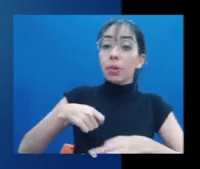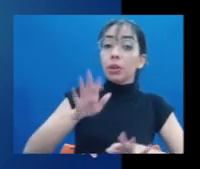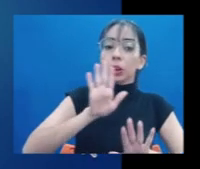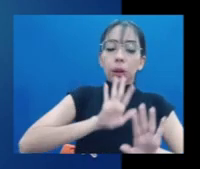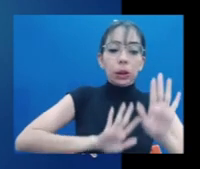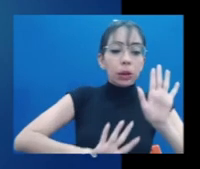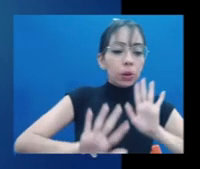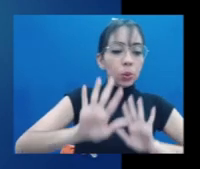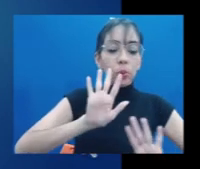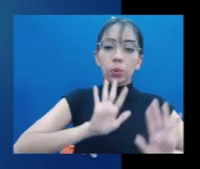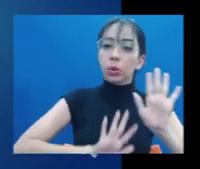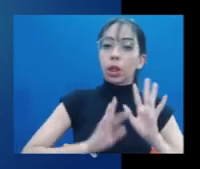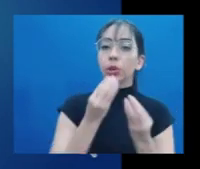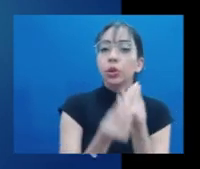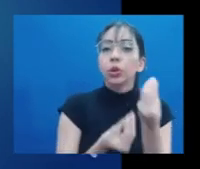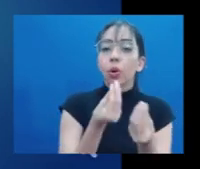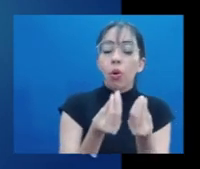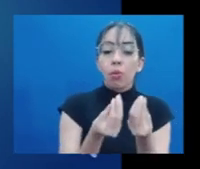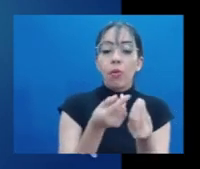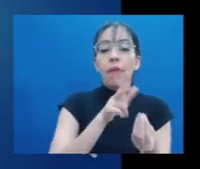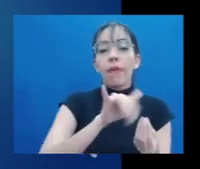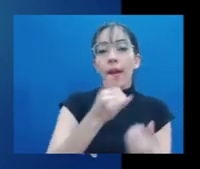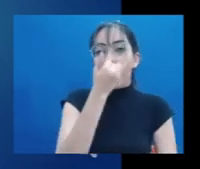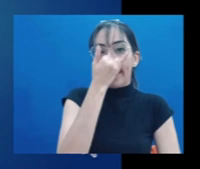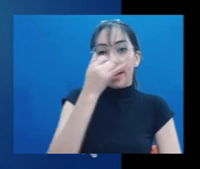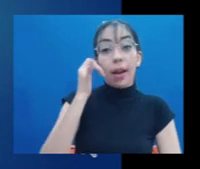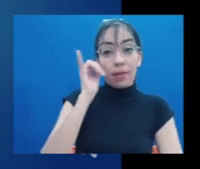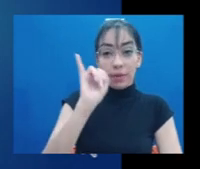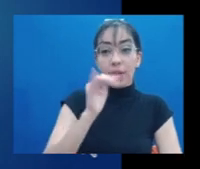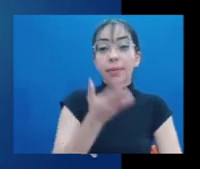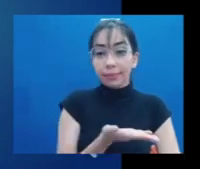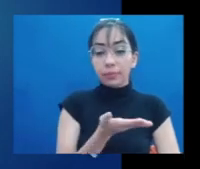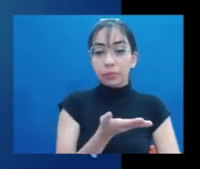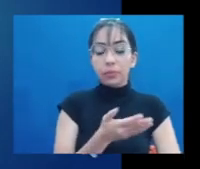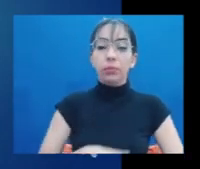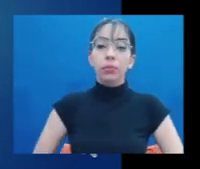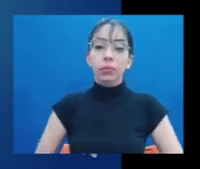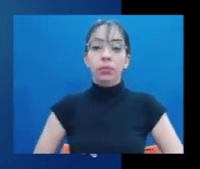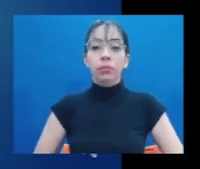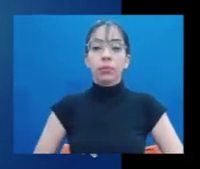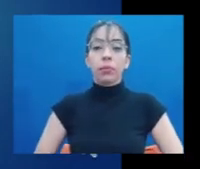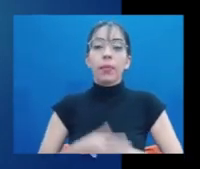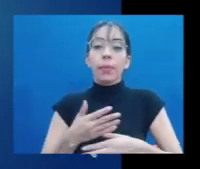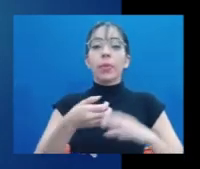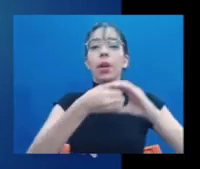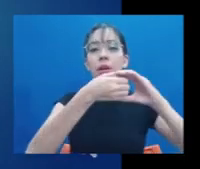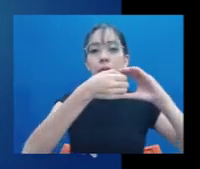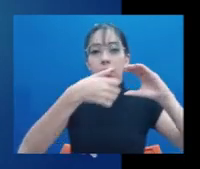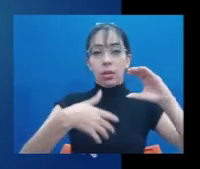gente, usar a geladeira como um depósito, que eu vou lá colocando tudo que eu acho que pode estar ali dentro. Eu tenho que ter um critério, eu tenho que ter a